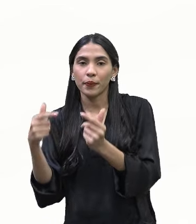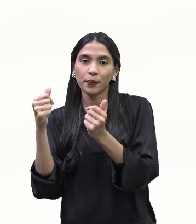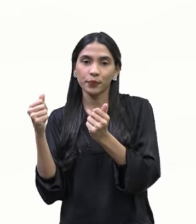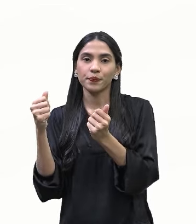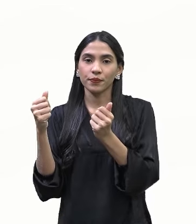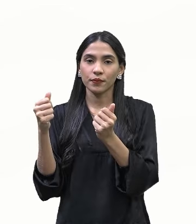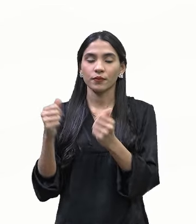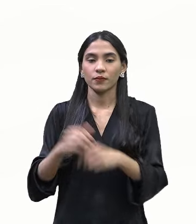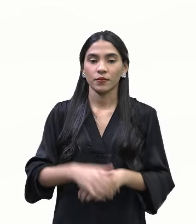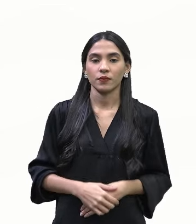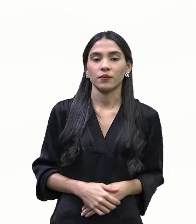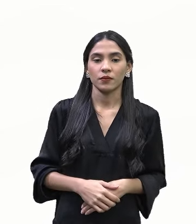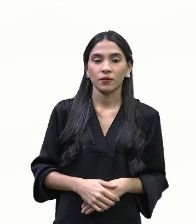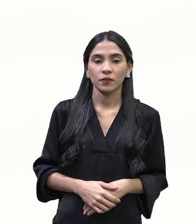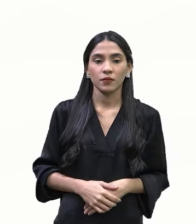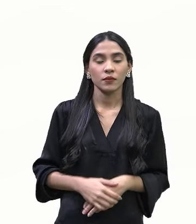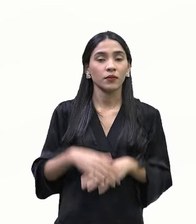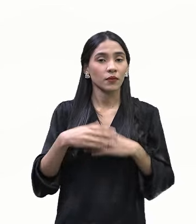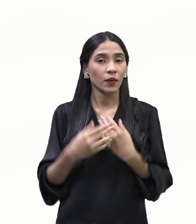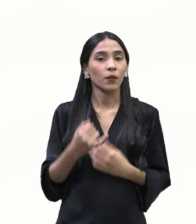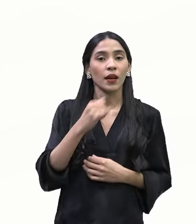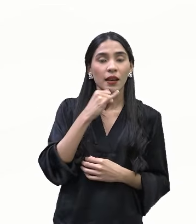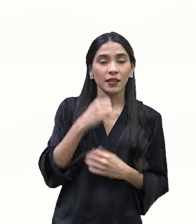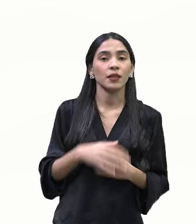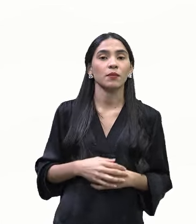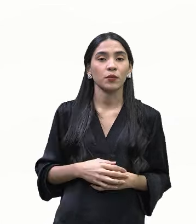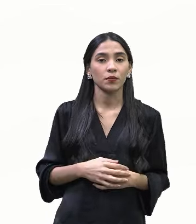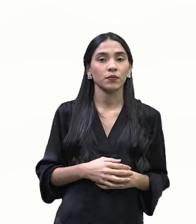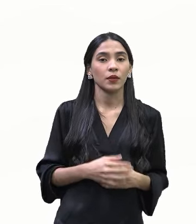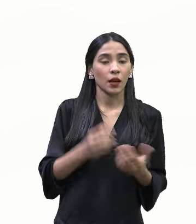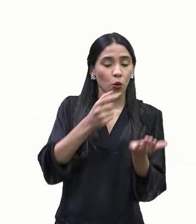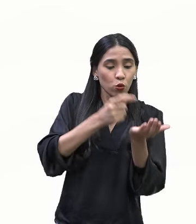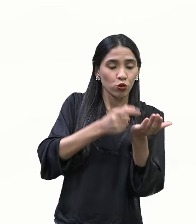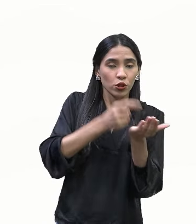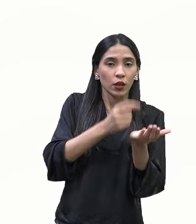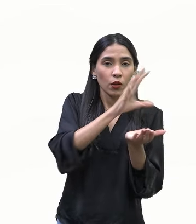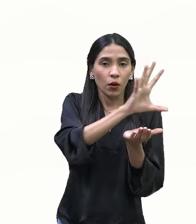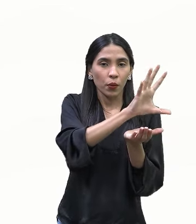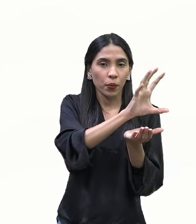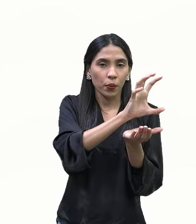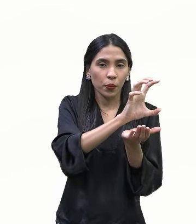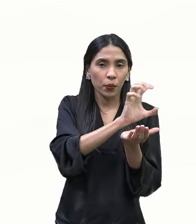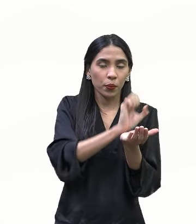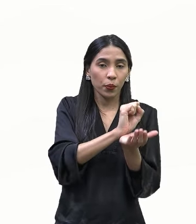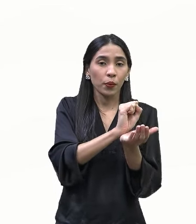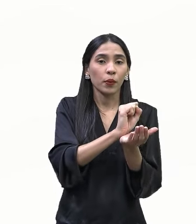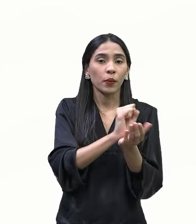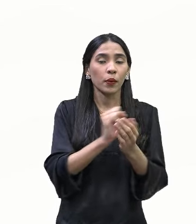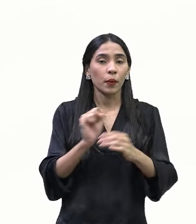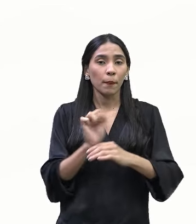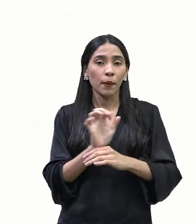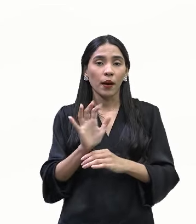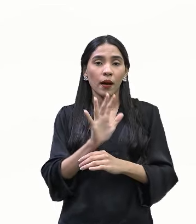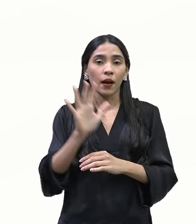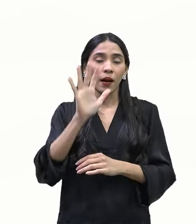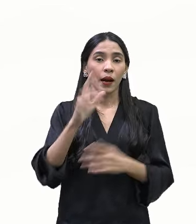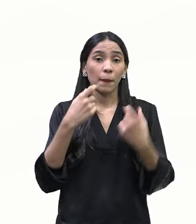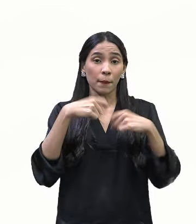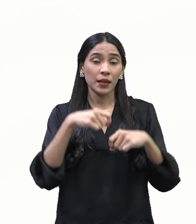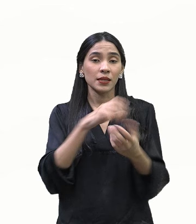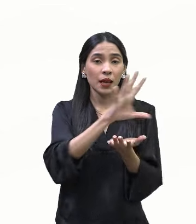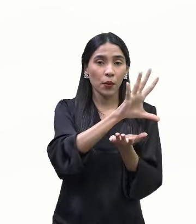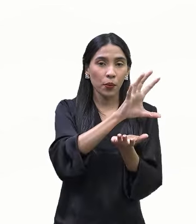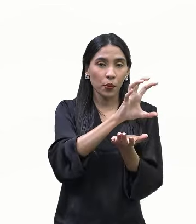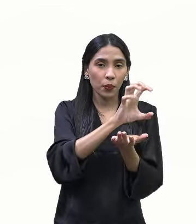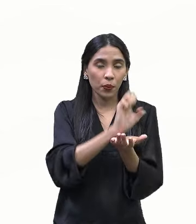temos aí que, nesse caso, ele absorveu o calor. Então, para o gelo derreter, ele precisa